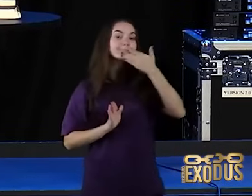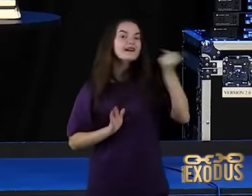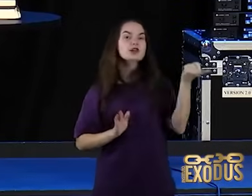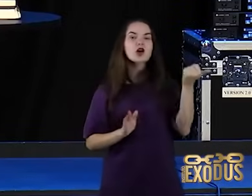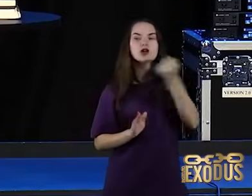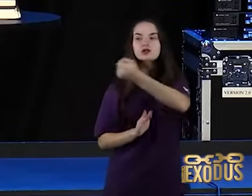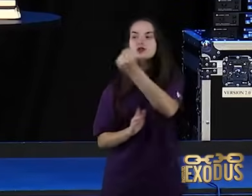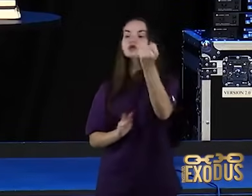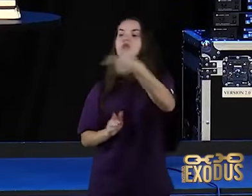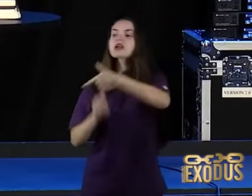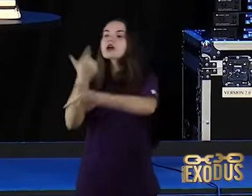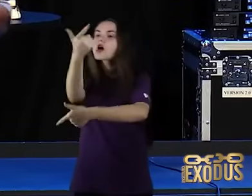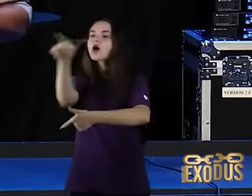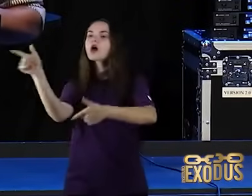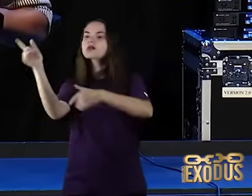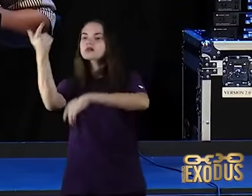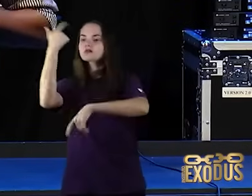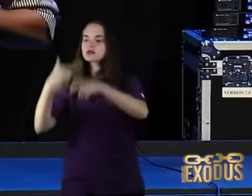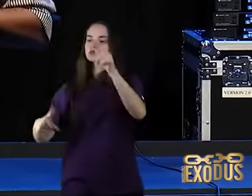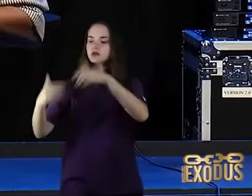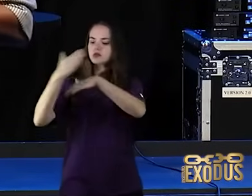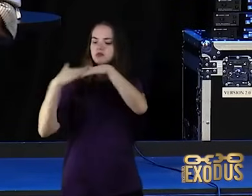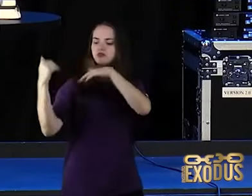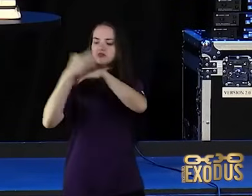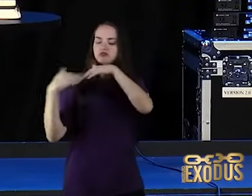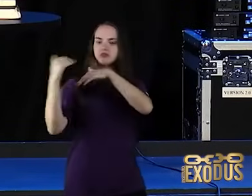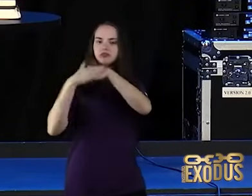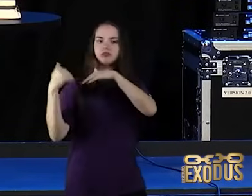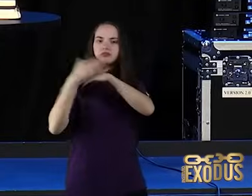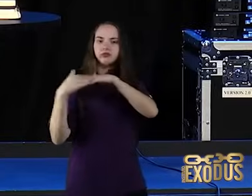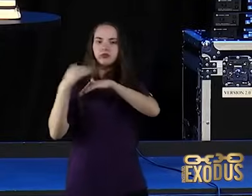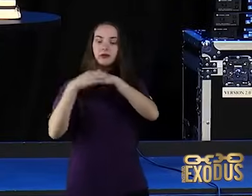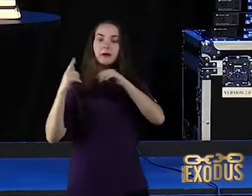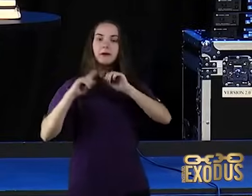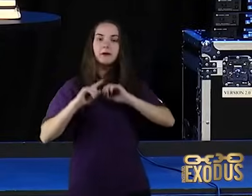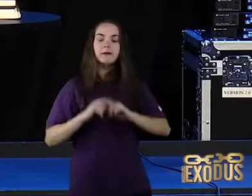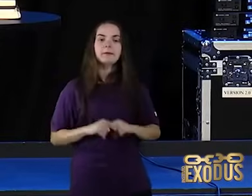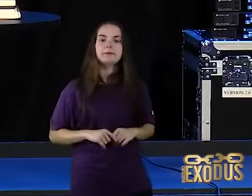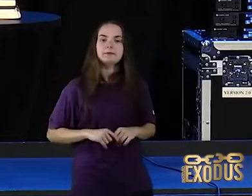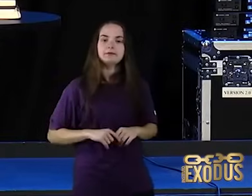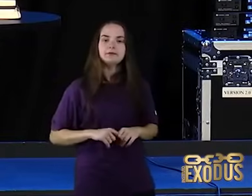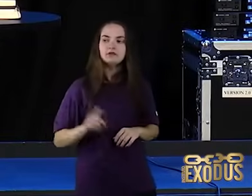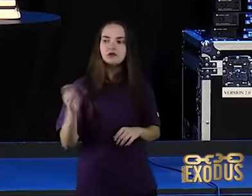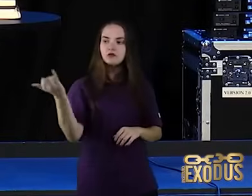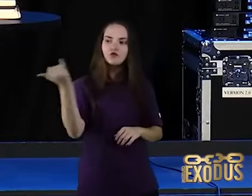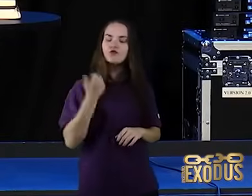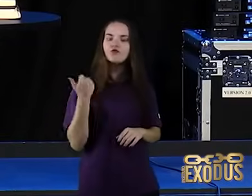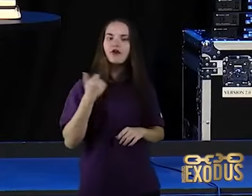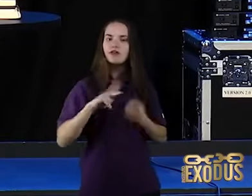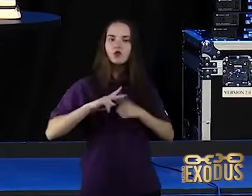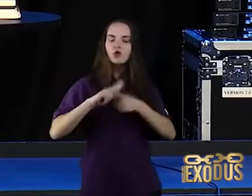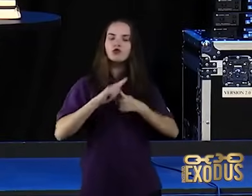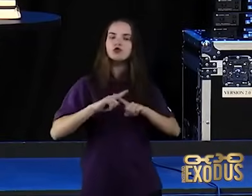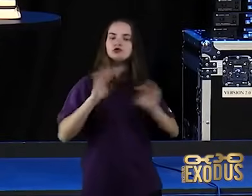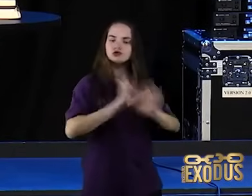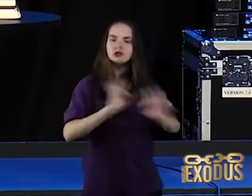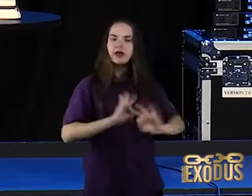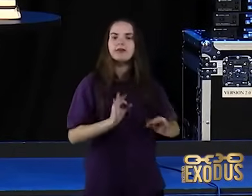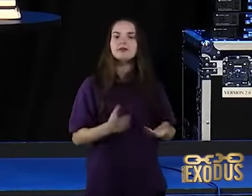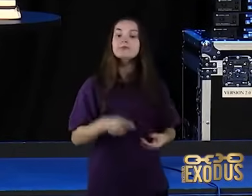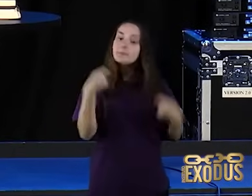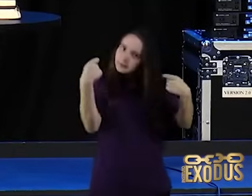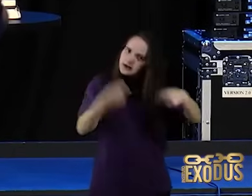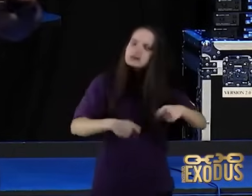tempo todo mas que na hora que você precisa tomar uma chamada ele não fala porque a gente precisa